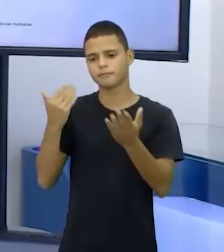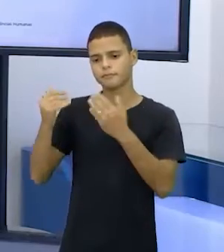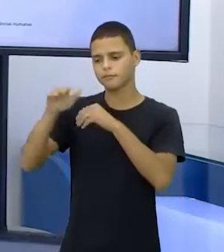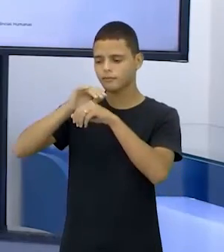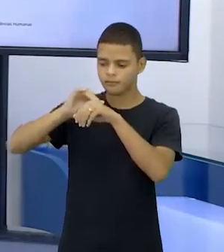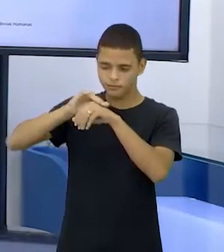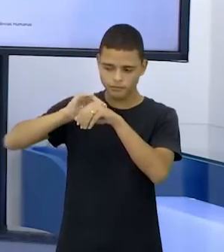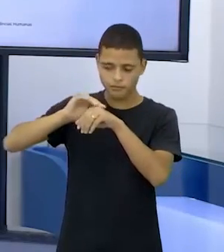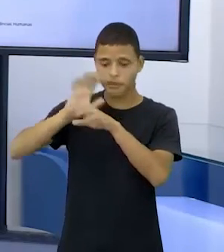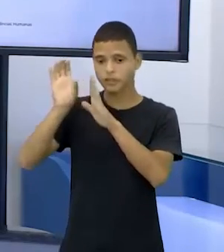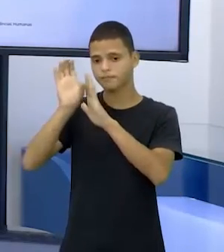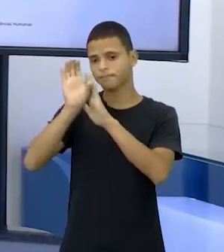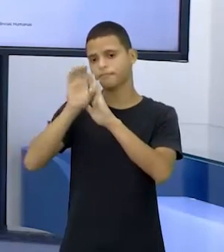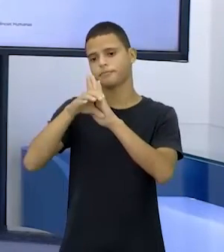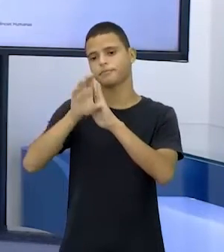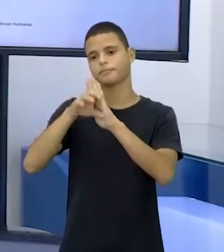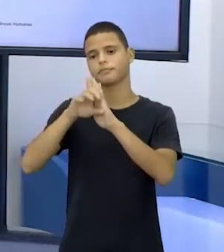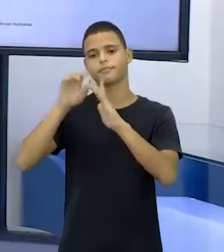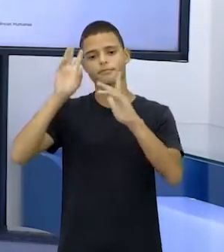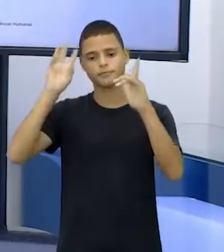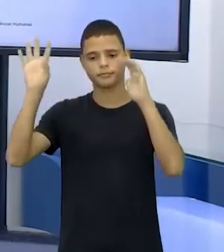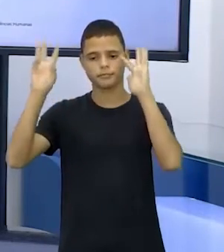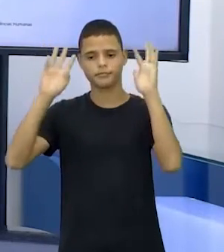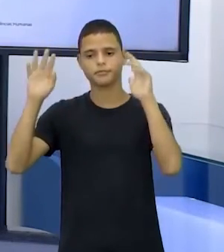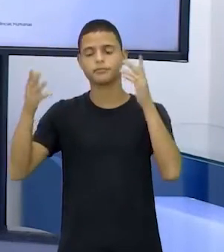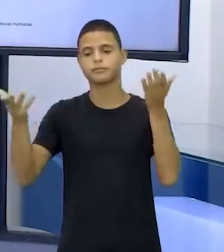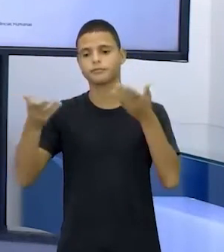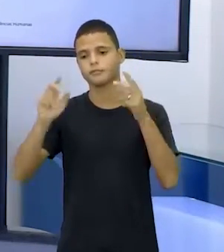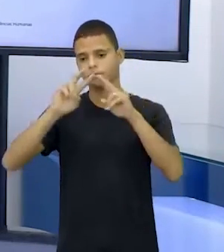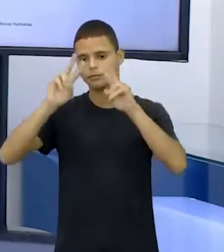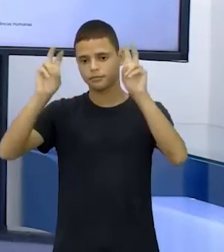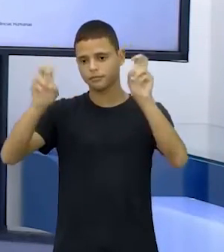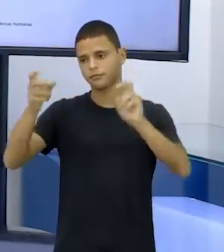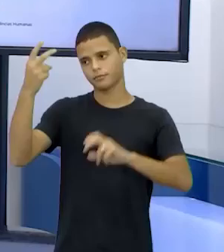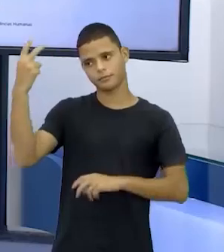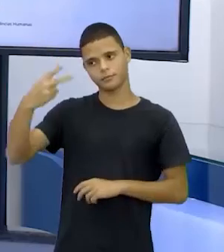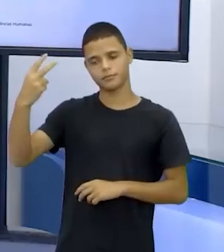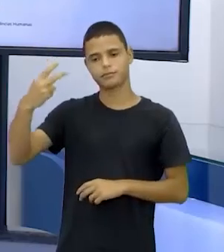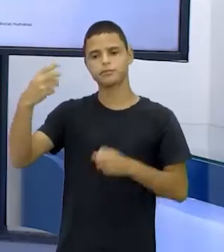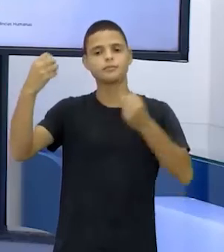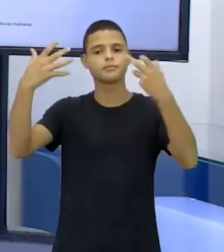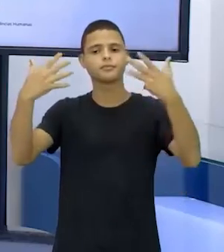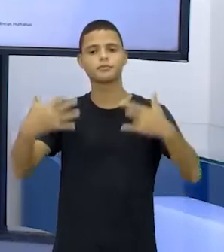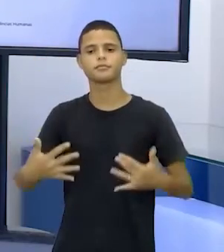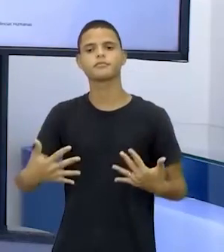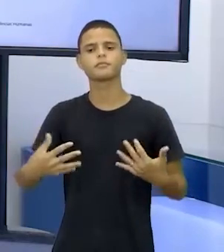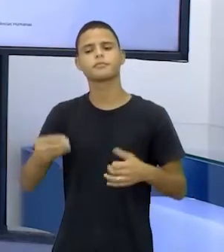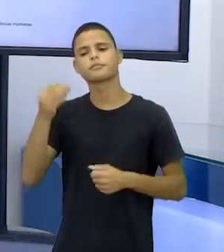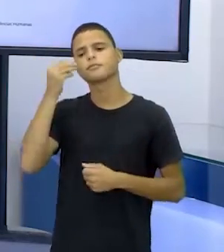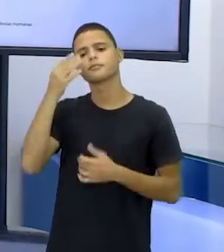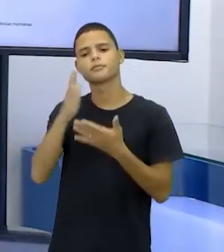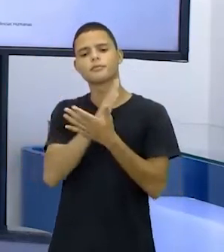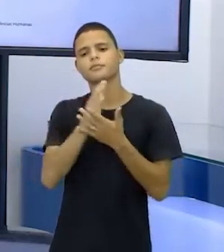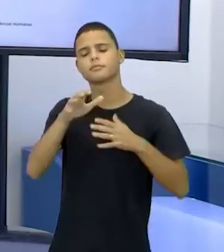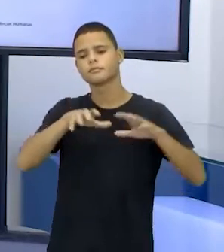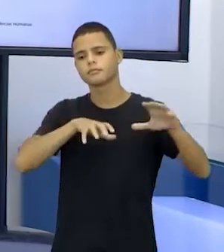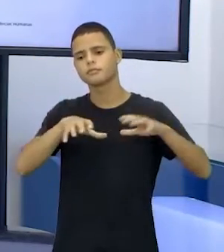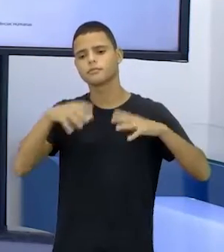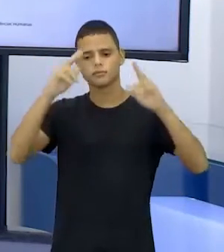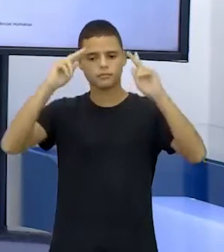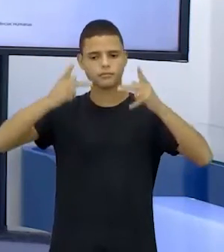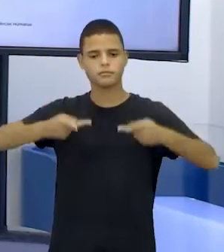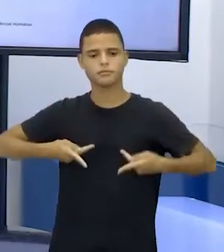parte, essa contextualização teórica. E nesse tópico, nesse segundo tópico que fala experimentar gestos e movimentos